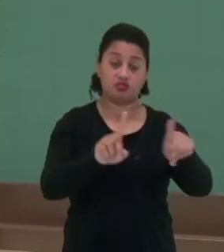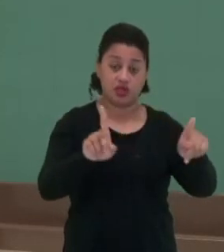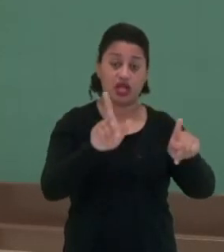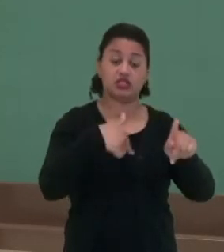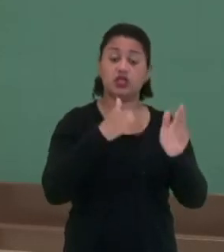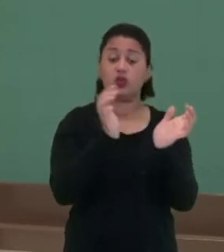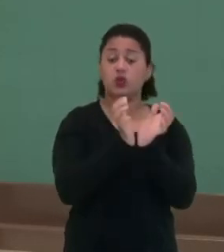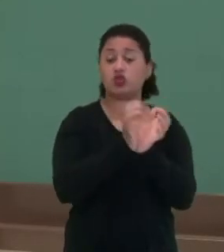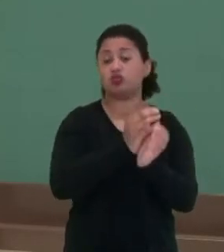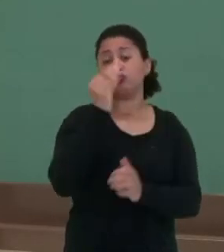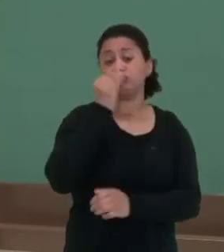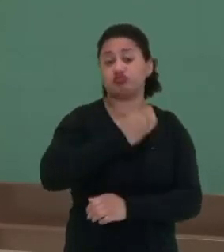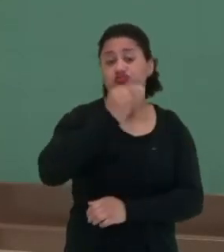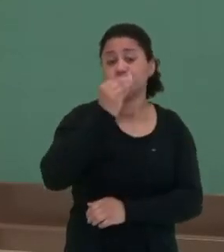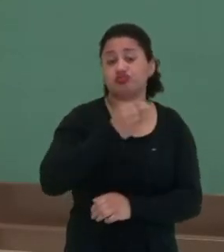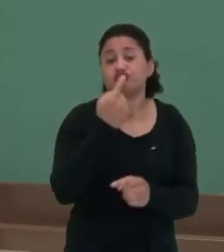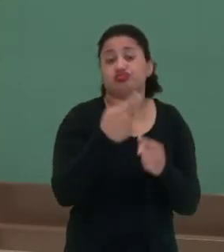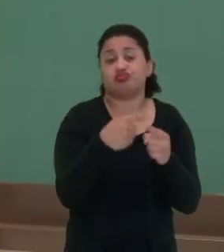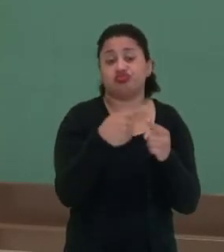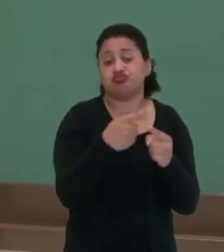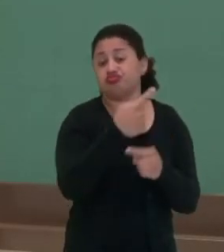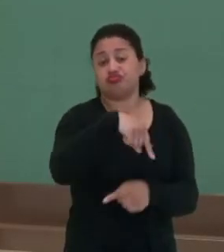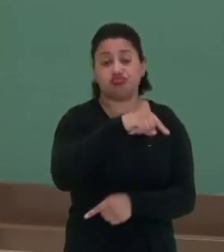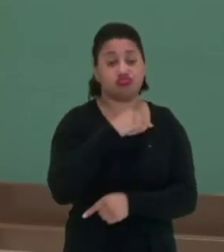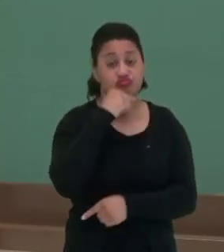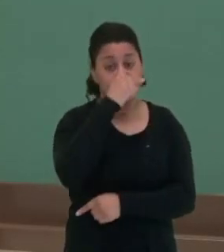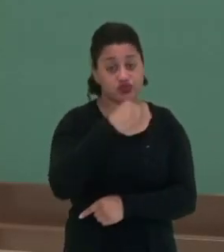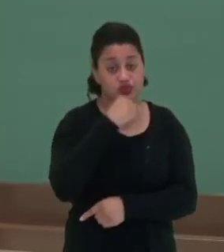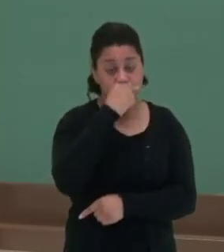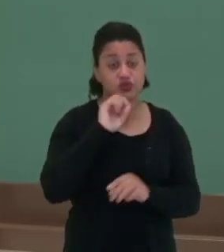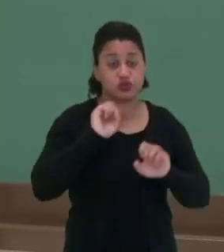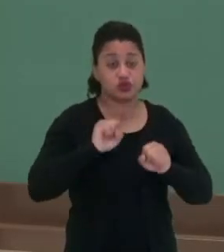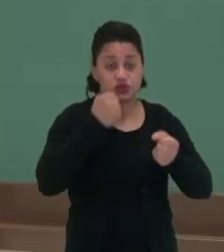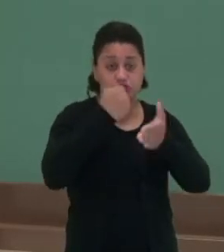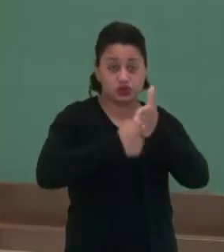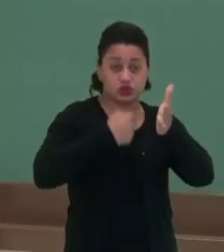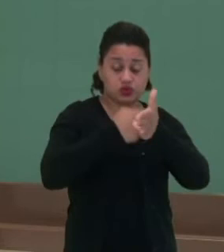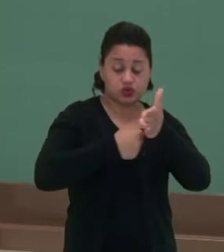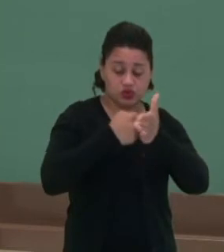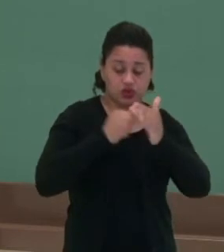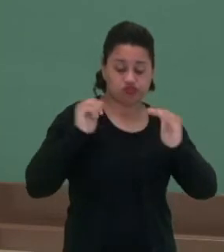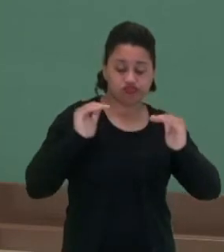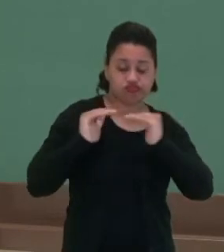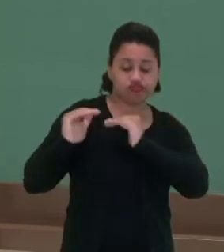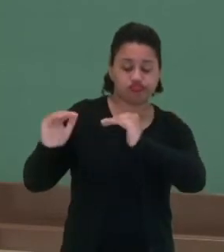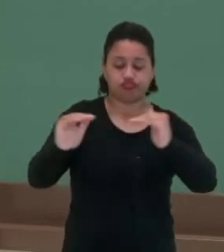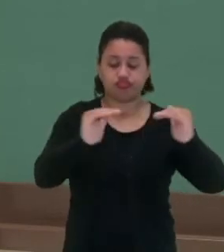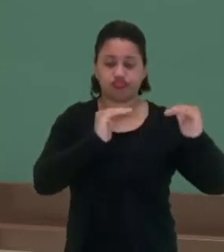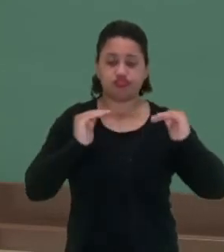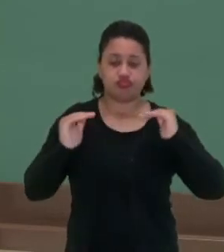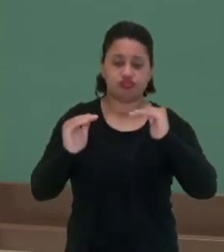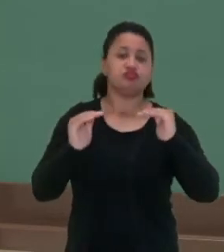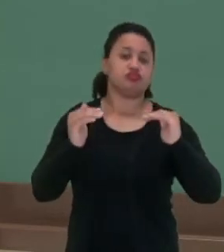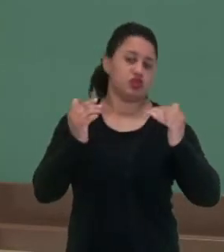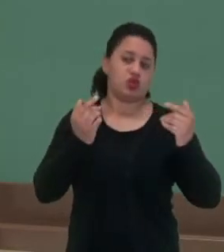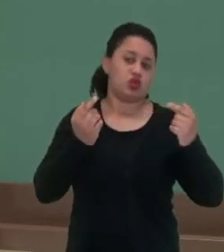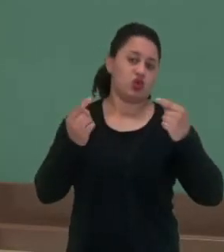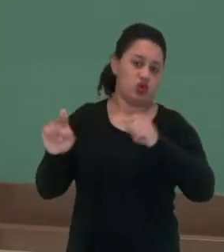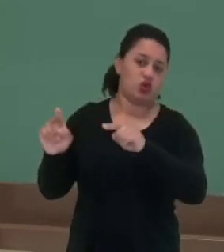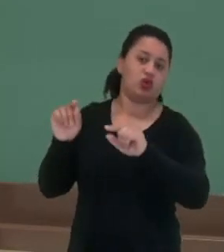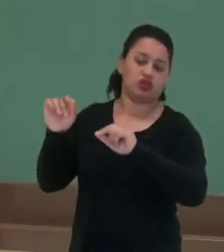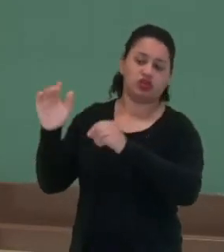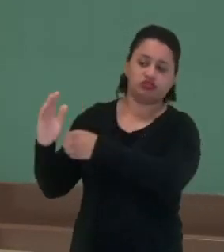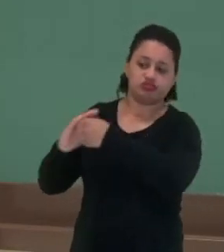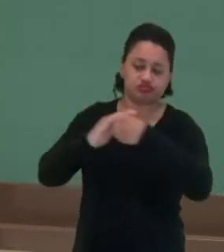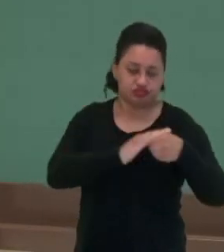mais fraco. Como ele não consegue lutar de forma igual contra quem está lhe